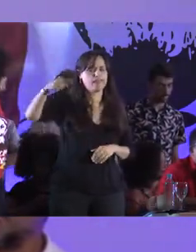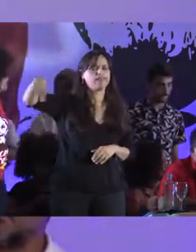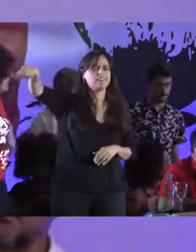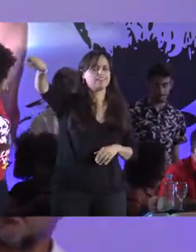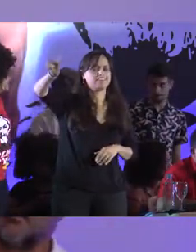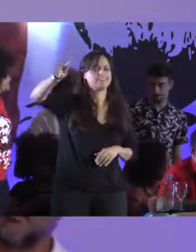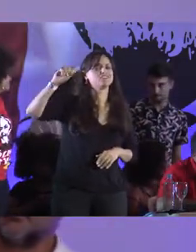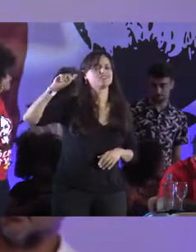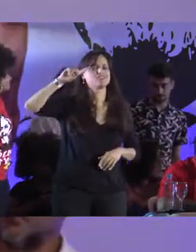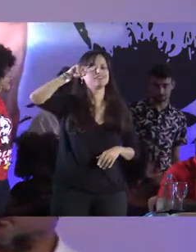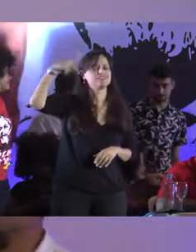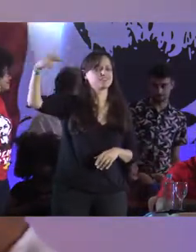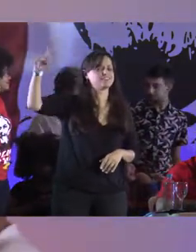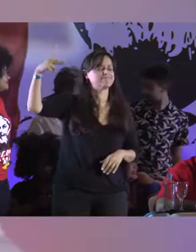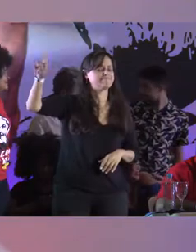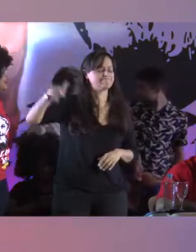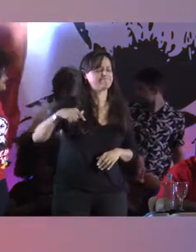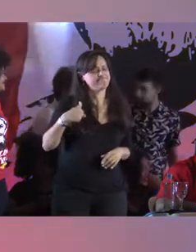difícil do que eu.